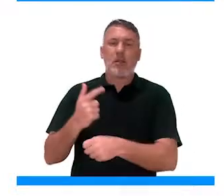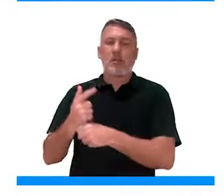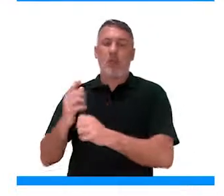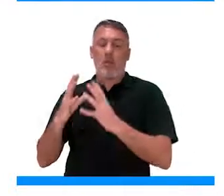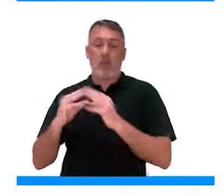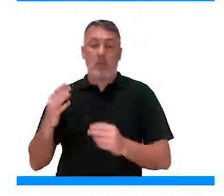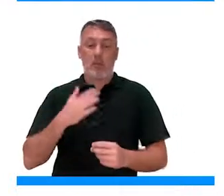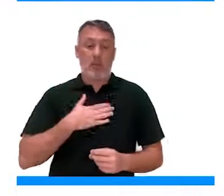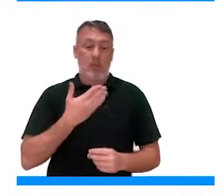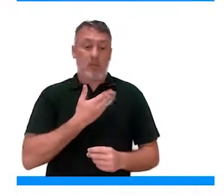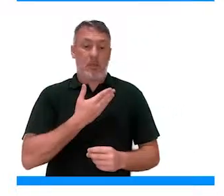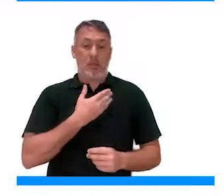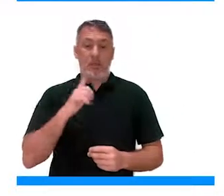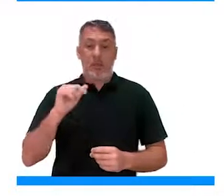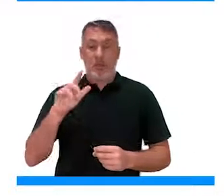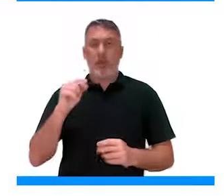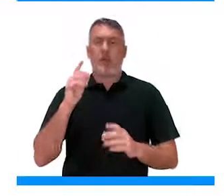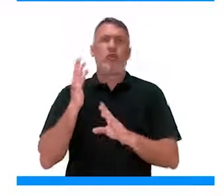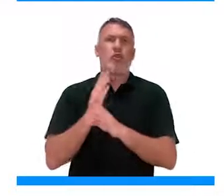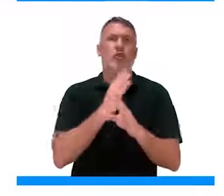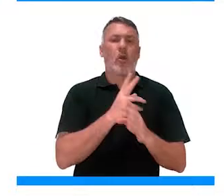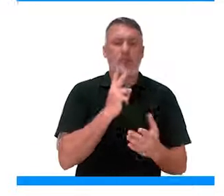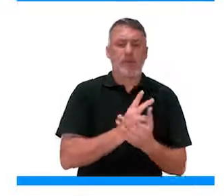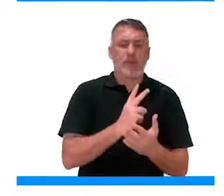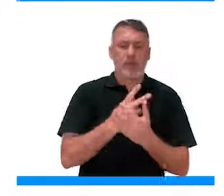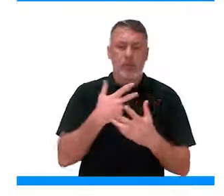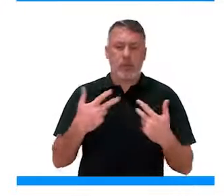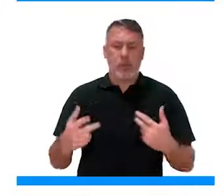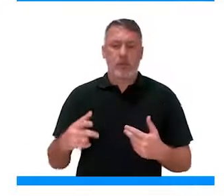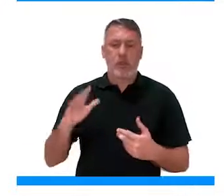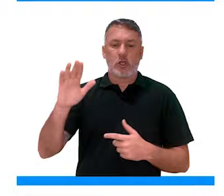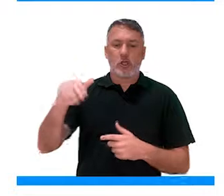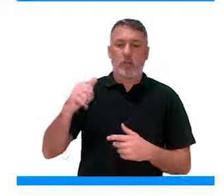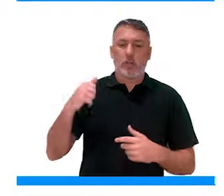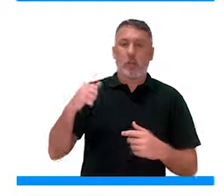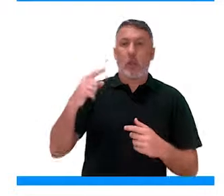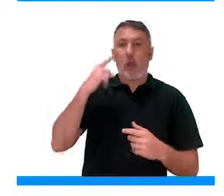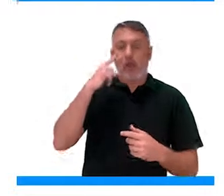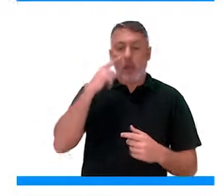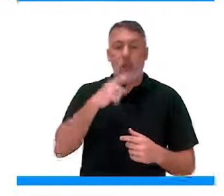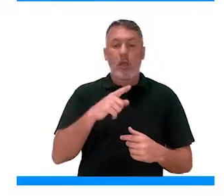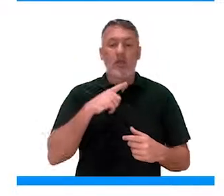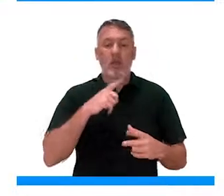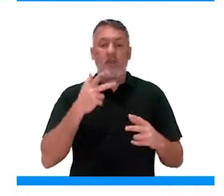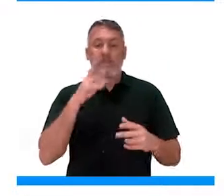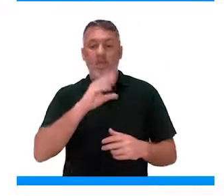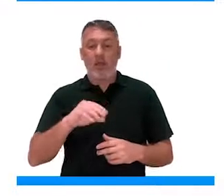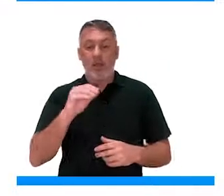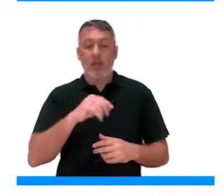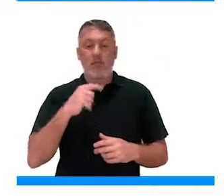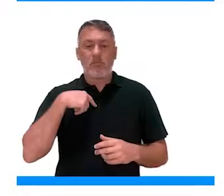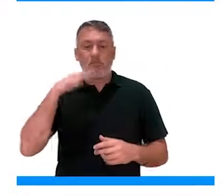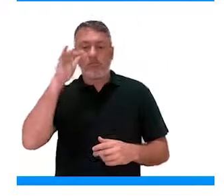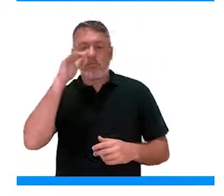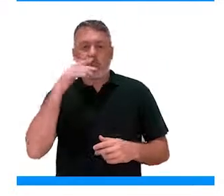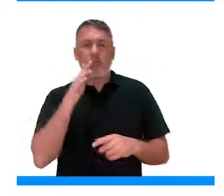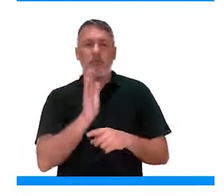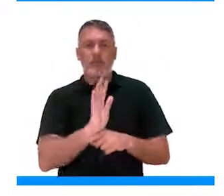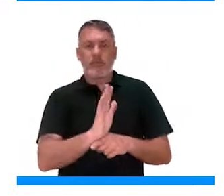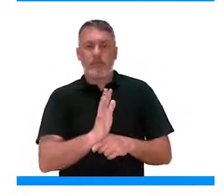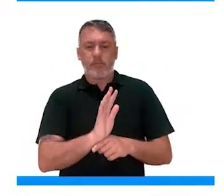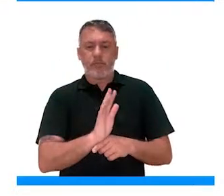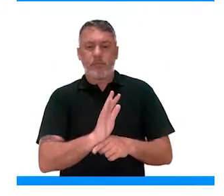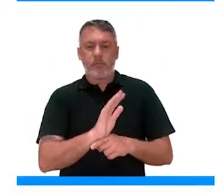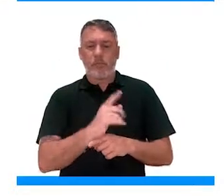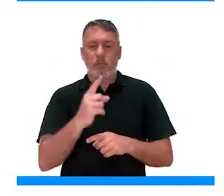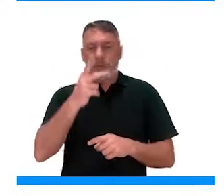cai em desuso. Minha amiga Lila, que vive descobrindo essas coisas, chamou minha atenção para os que falam assim. Assisti a